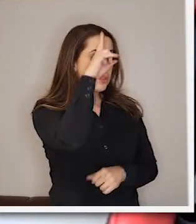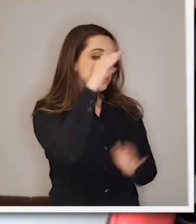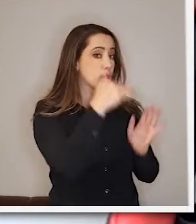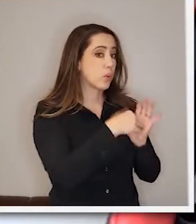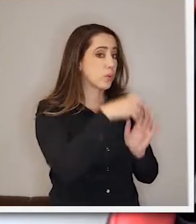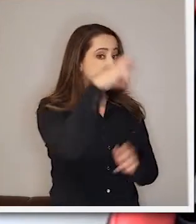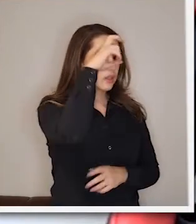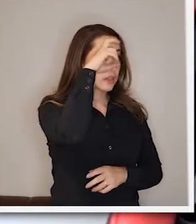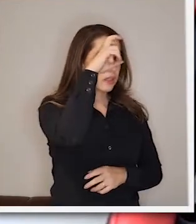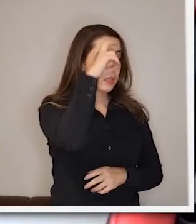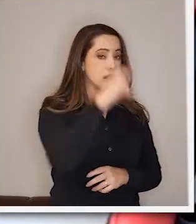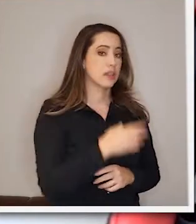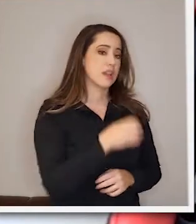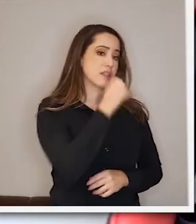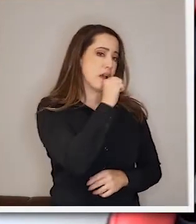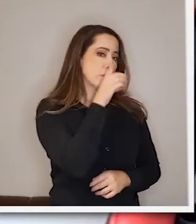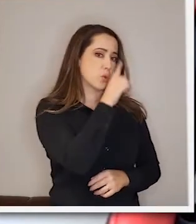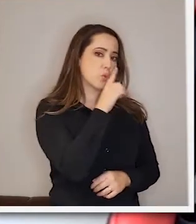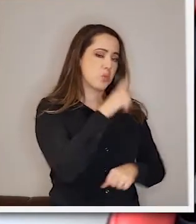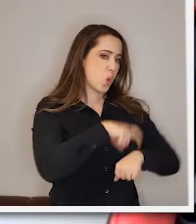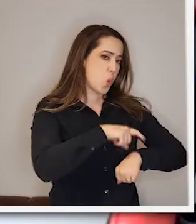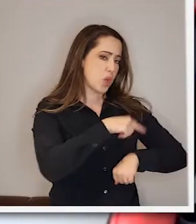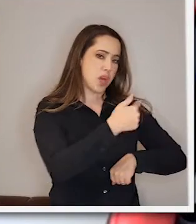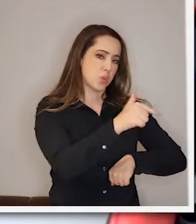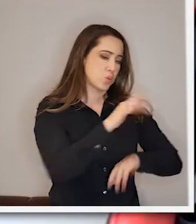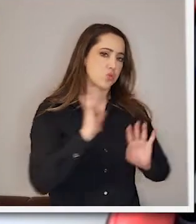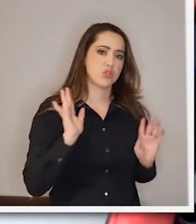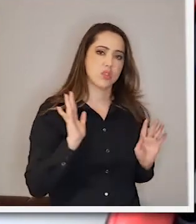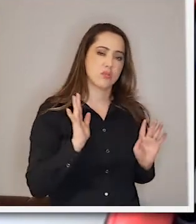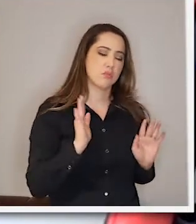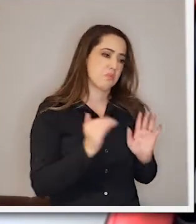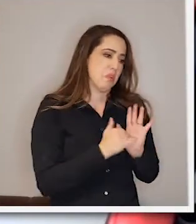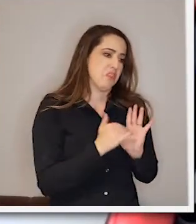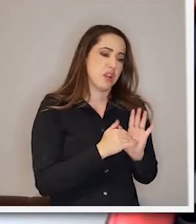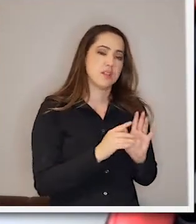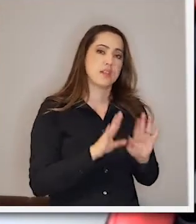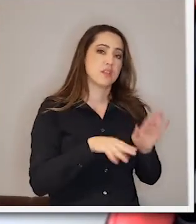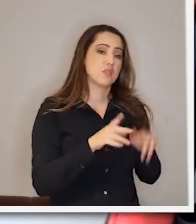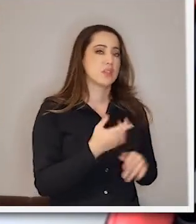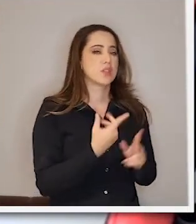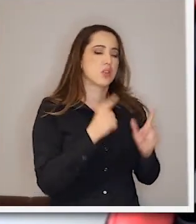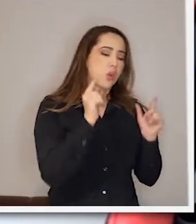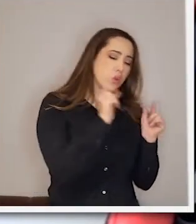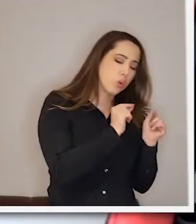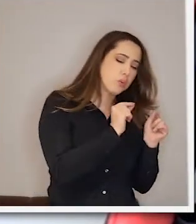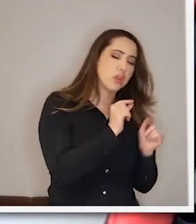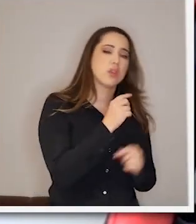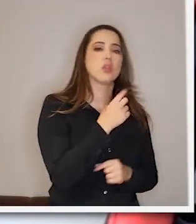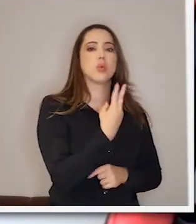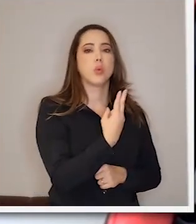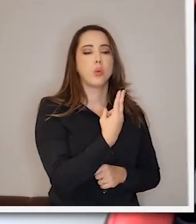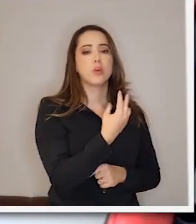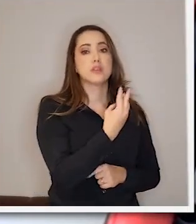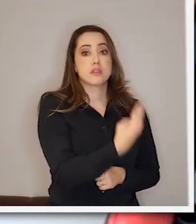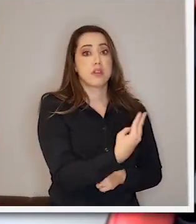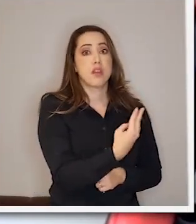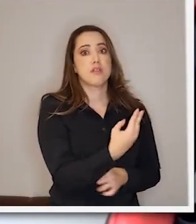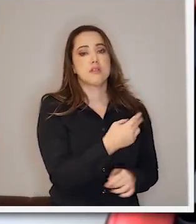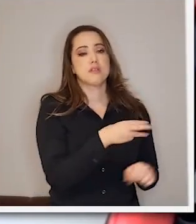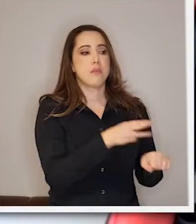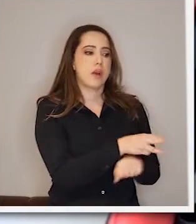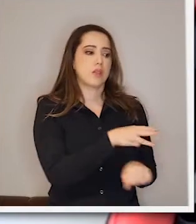quinta, e sexta, sábado não tinha horário para terminar. Muitas vezes a gente ia dormir 2, 3 horas da manhã, era a hora que o bar